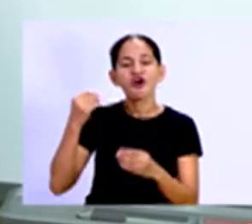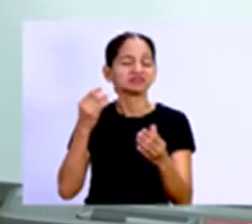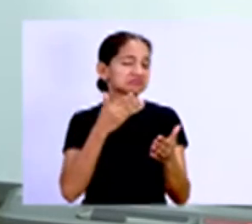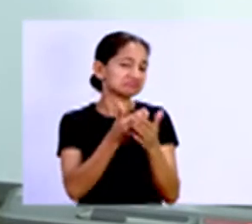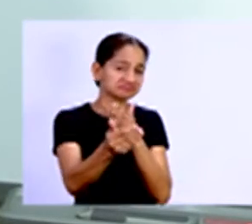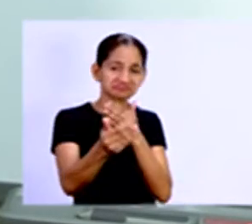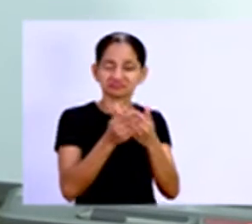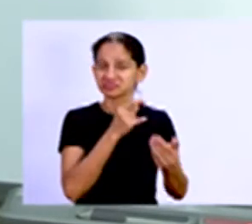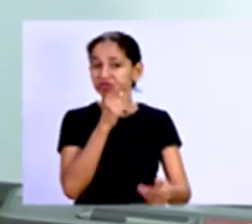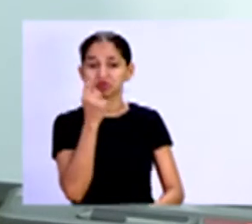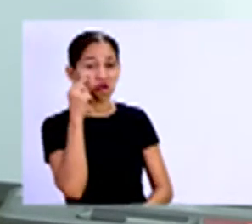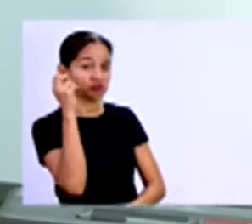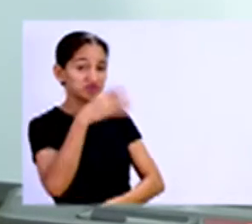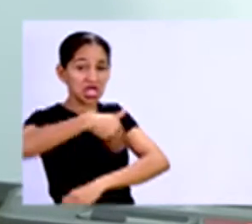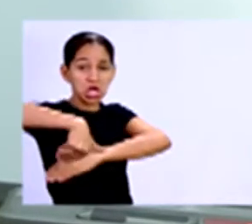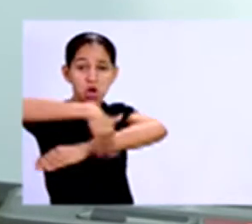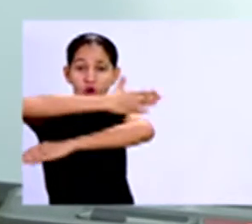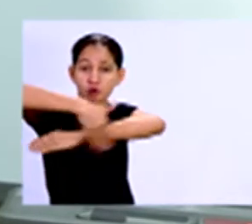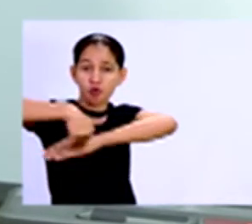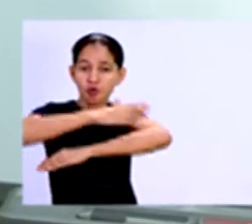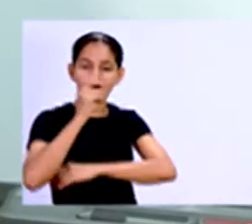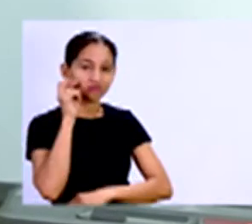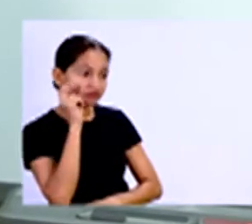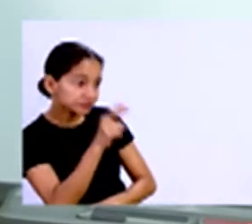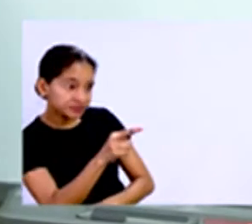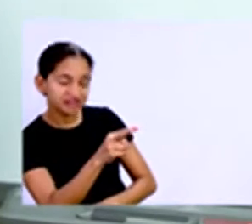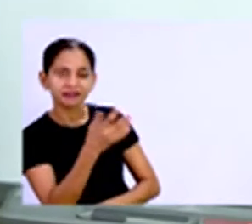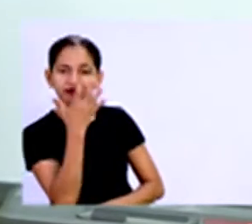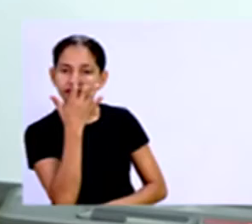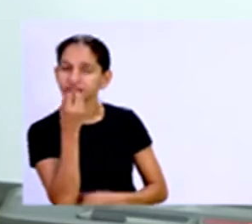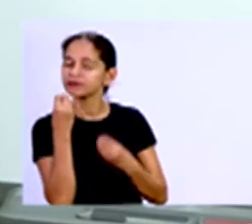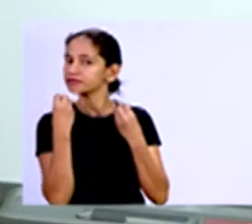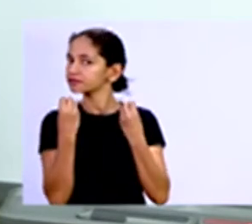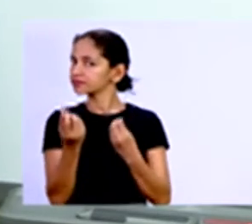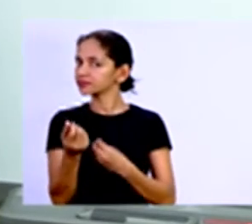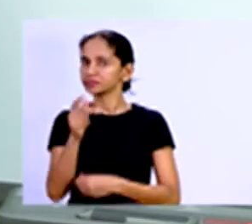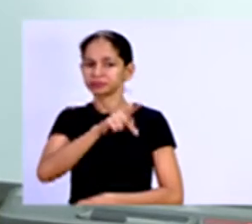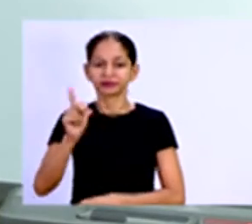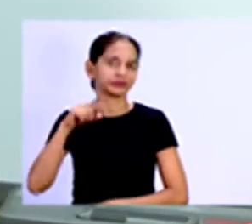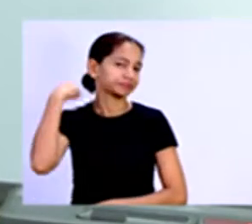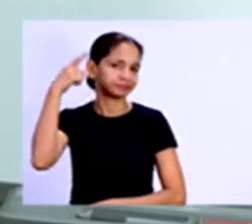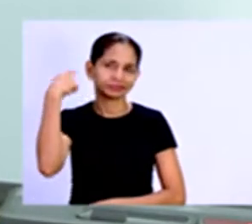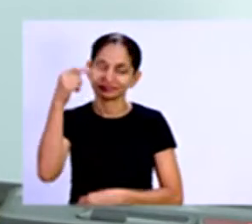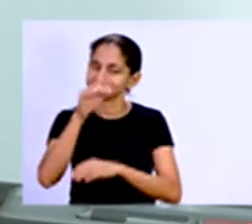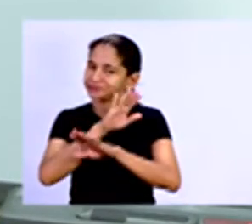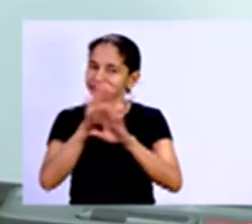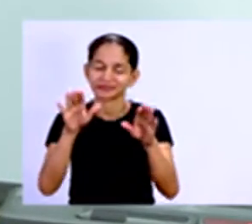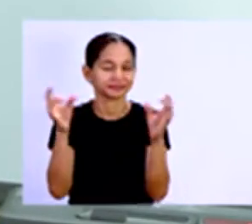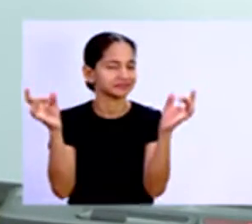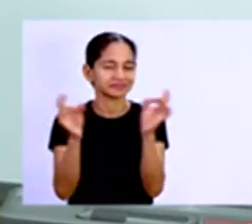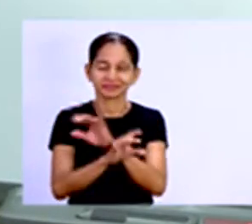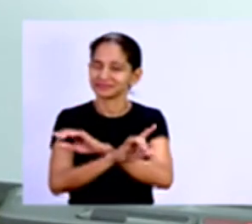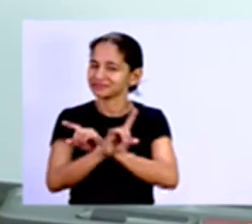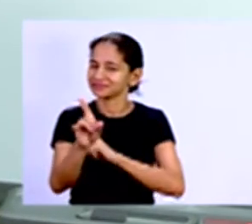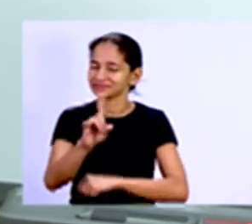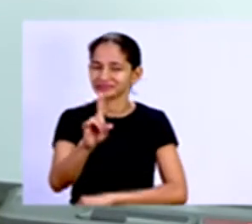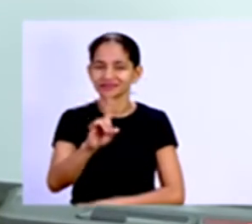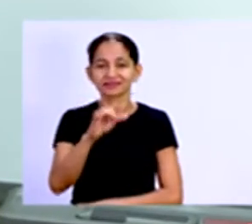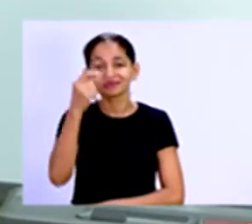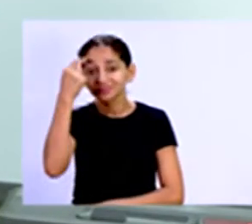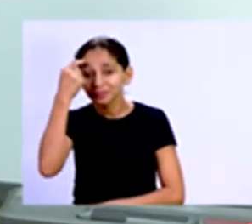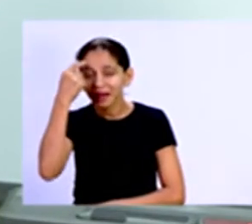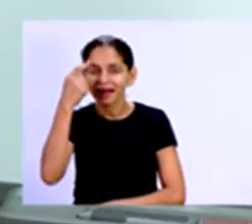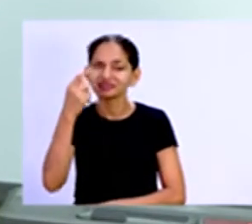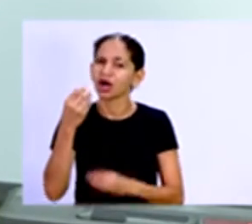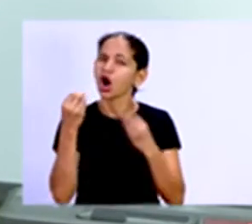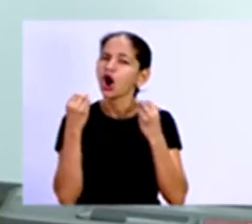qualquer avenida. Você deve estar achando estranho, né? O exemplo. Deve estar falando, pô, o professor está ficando louco. Realmente, por quê? Porque a gente não consegue imaginar que